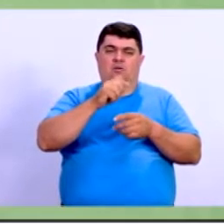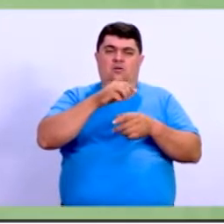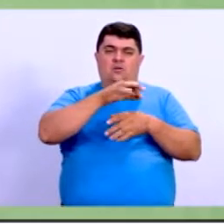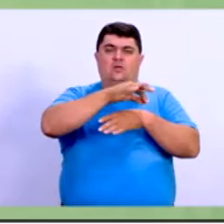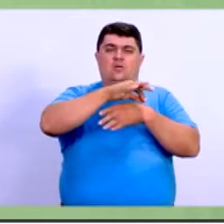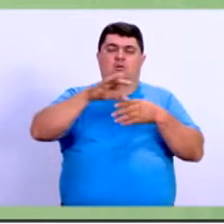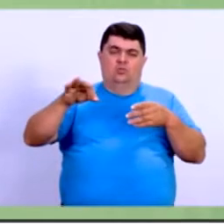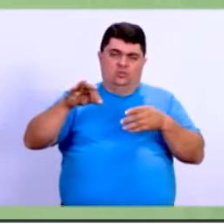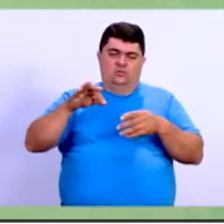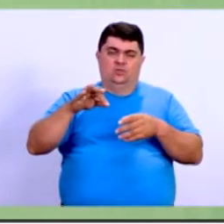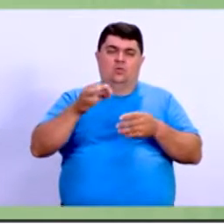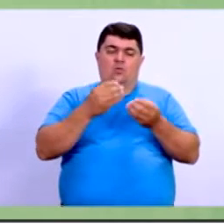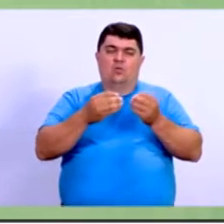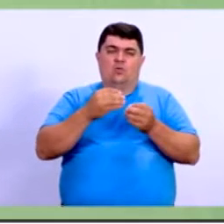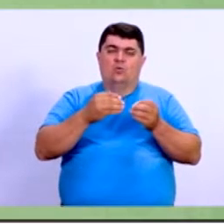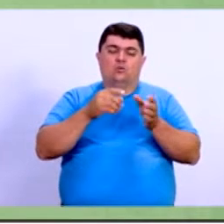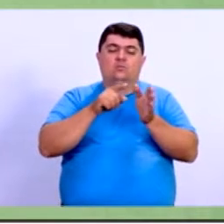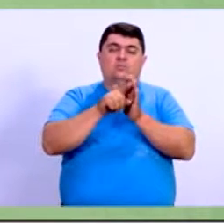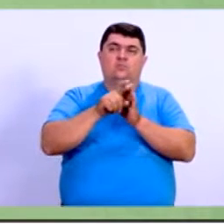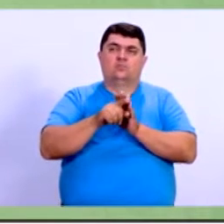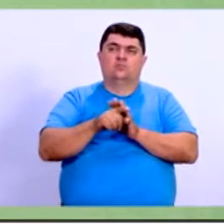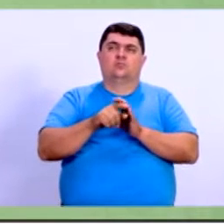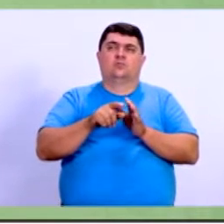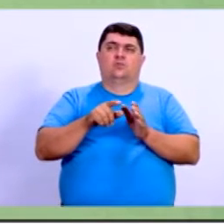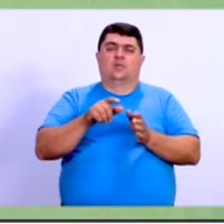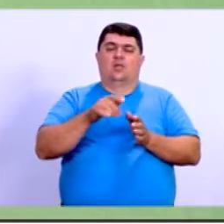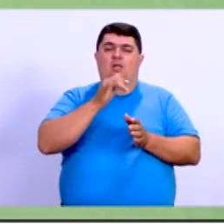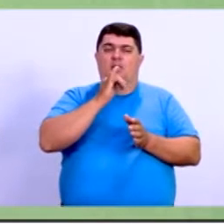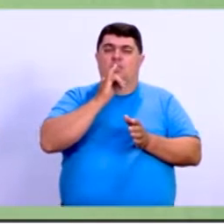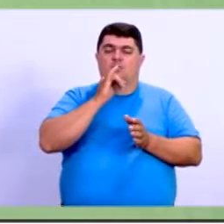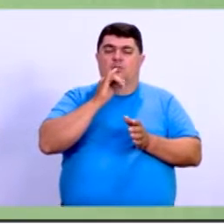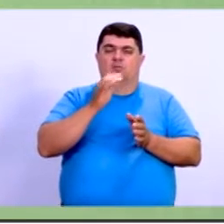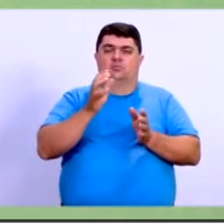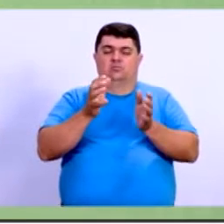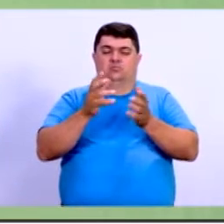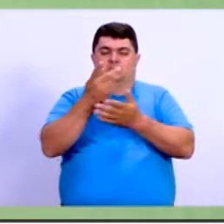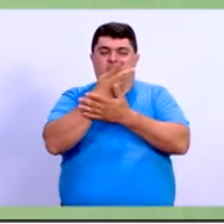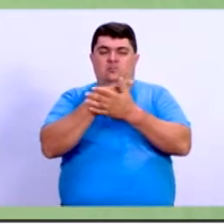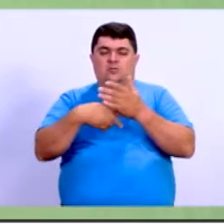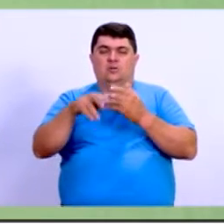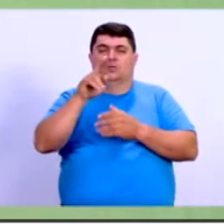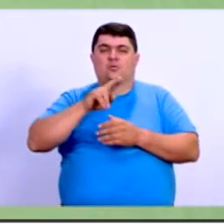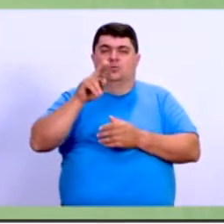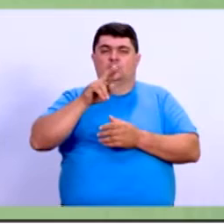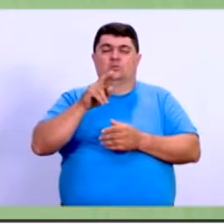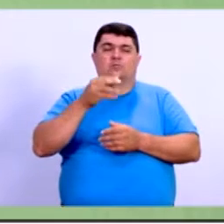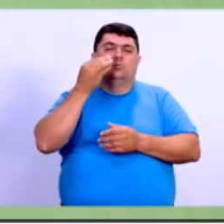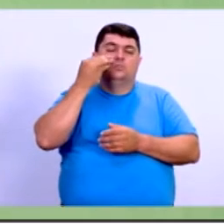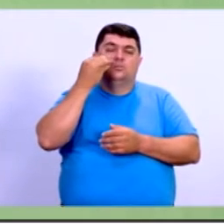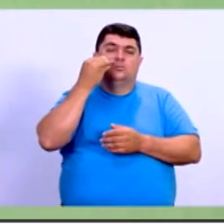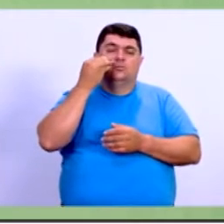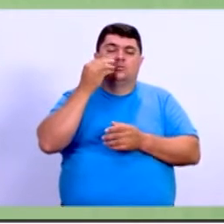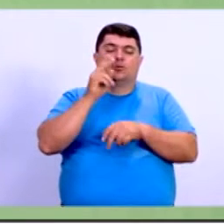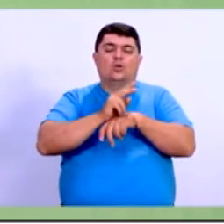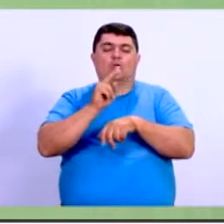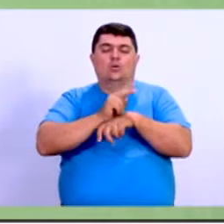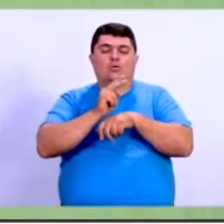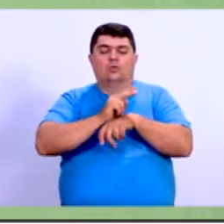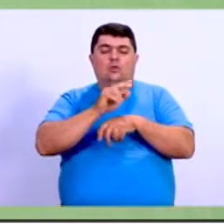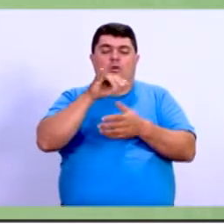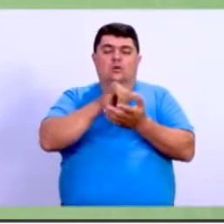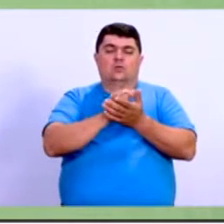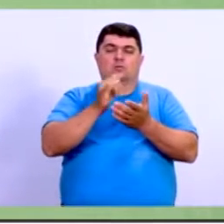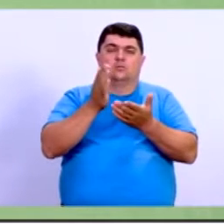as informações para criar o sistema. Por exemplo, caso de uso, controlar cadastro de livros. Qual que é o objetivo desse caso de